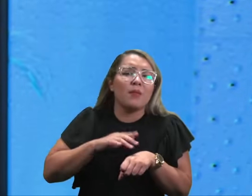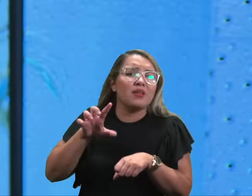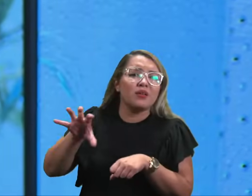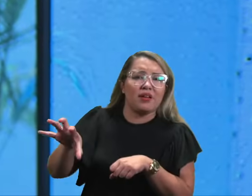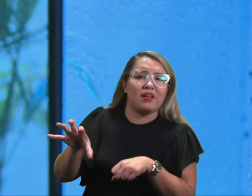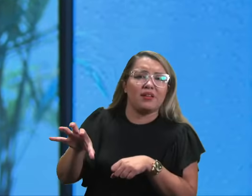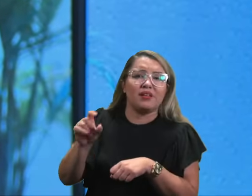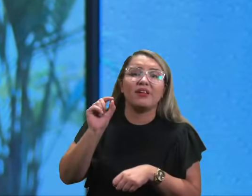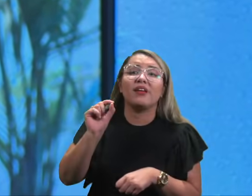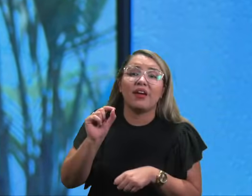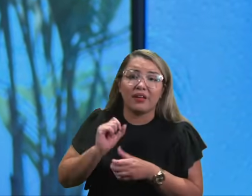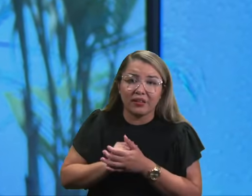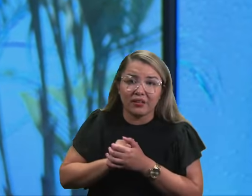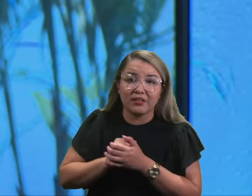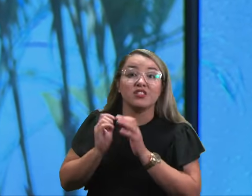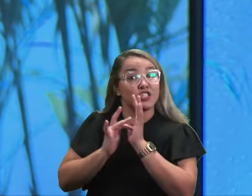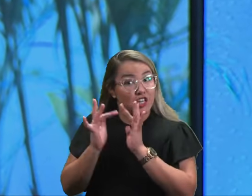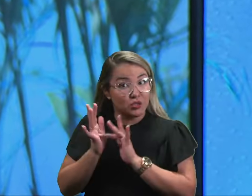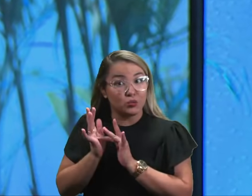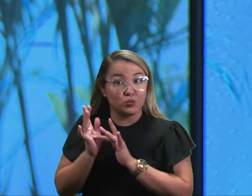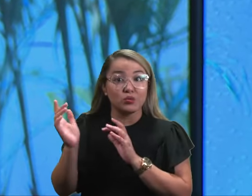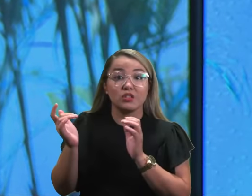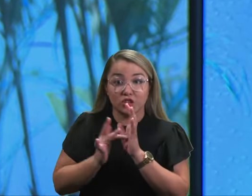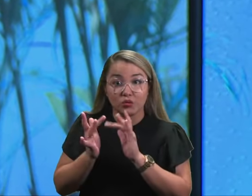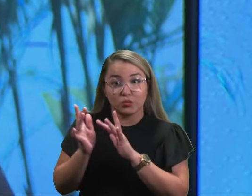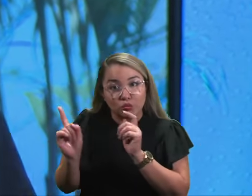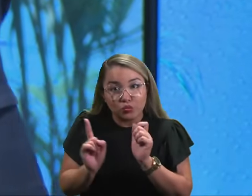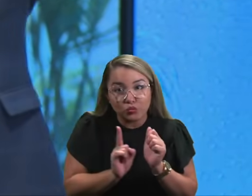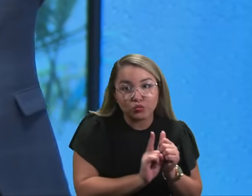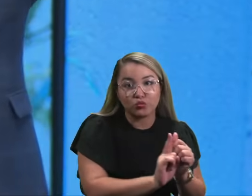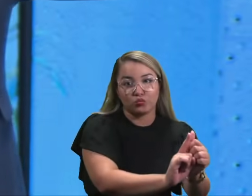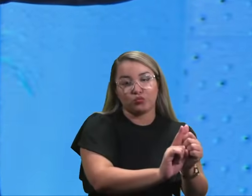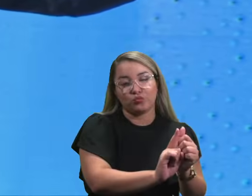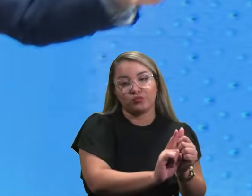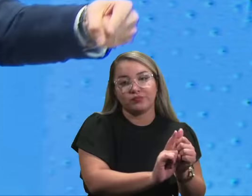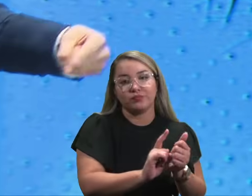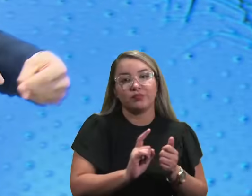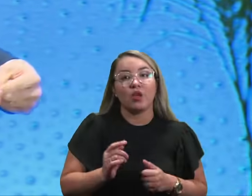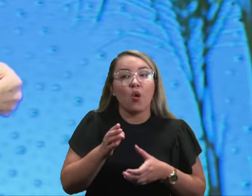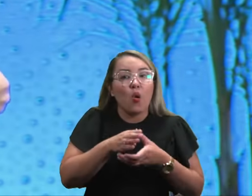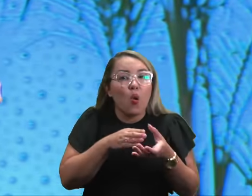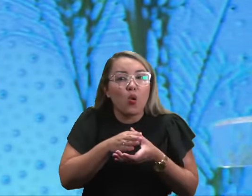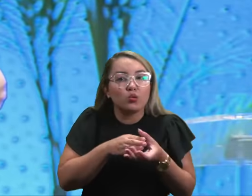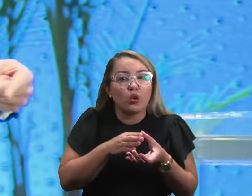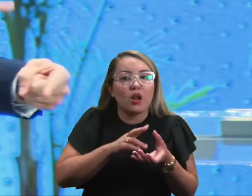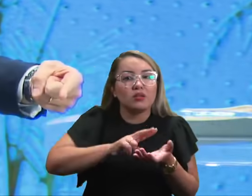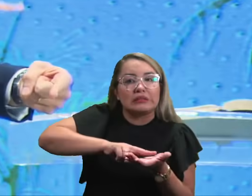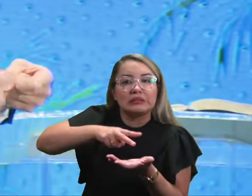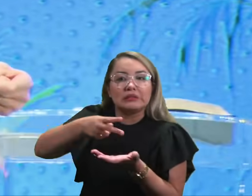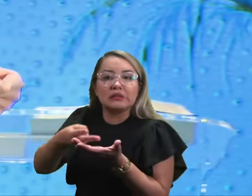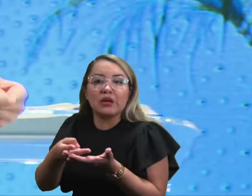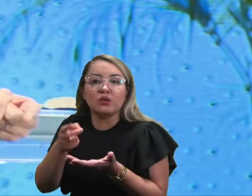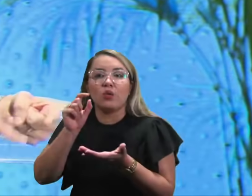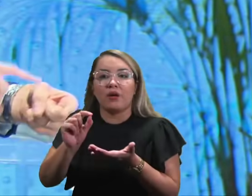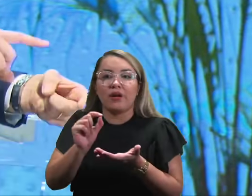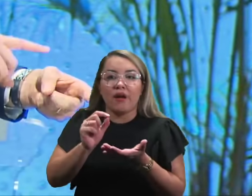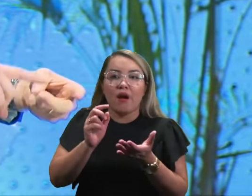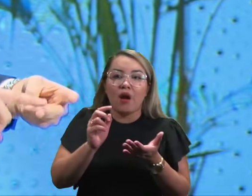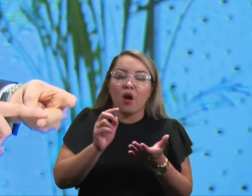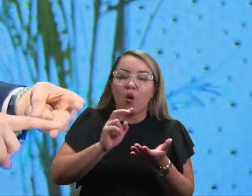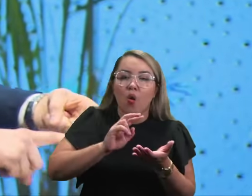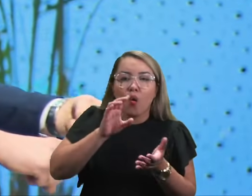Quem era? Jesus, sim ou não? Essa palavra Consolador pode ser traduzida por